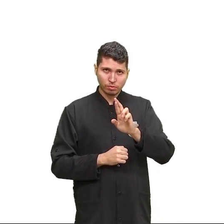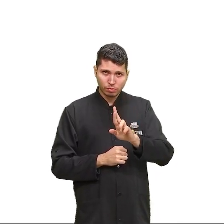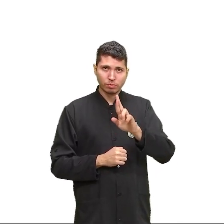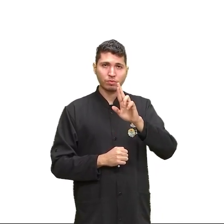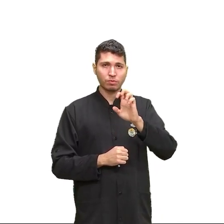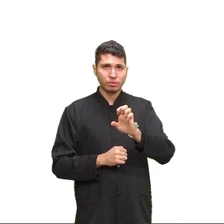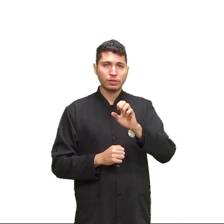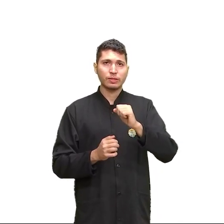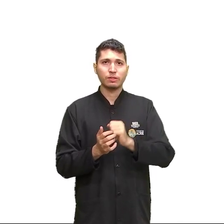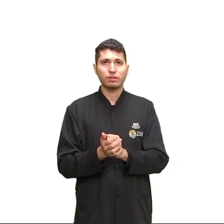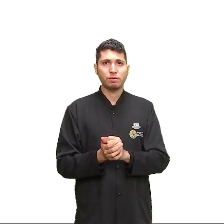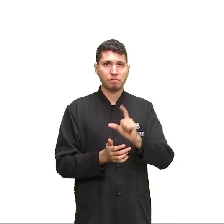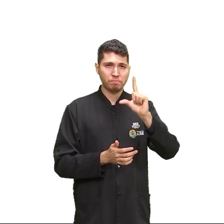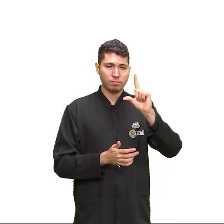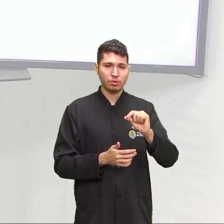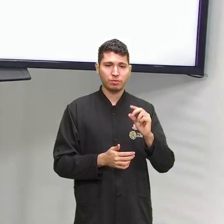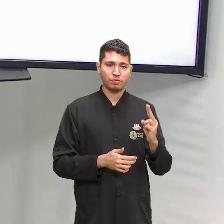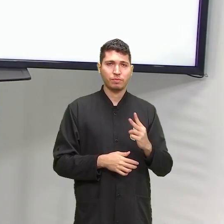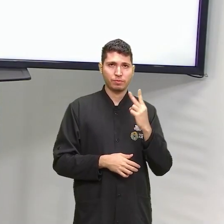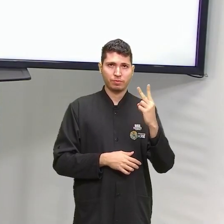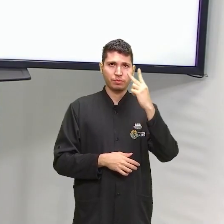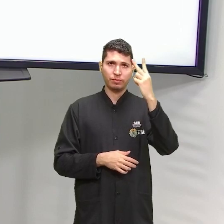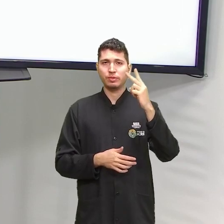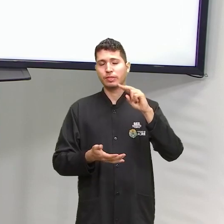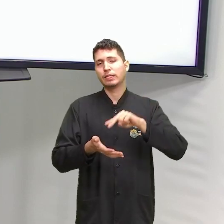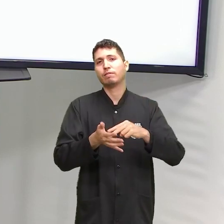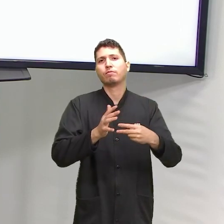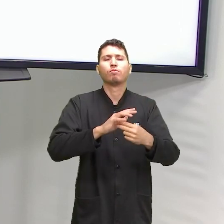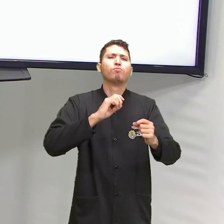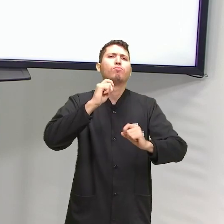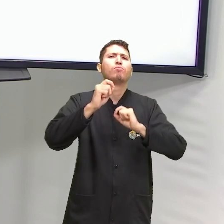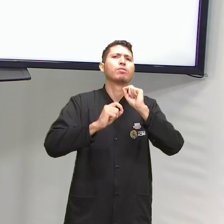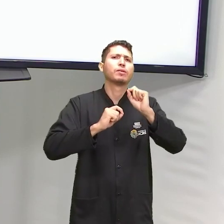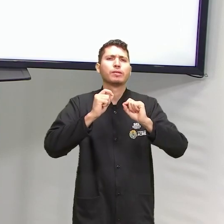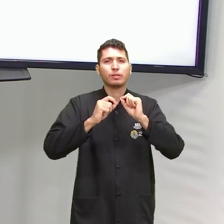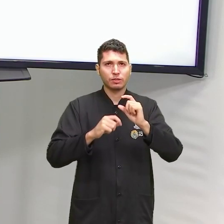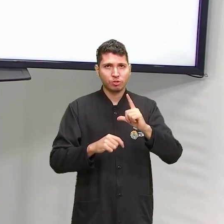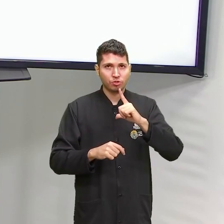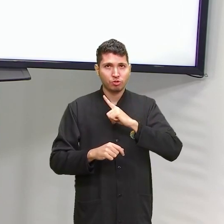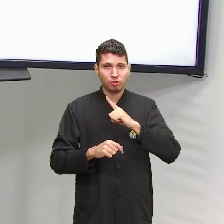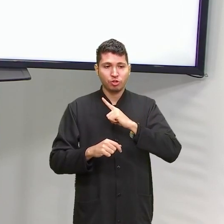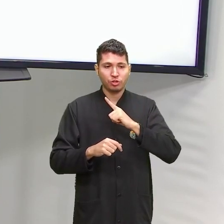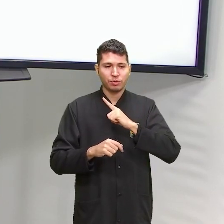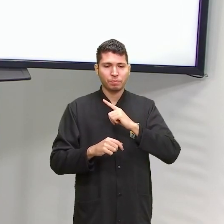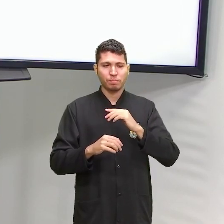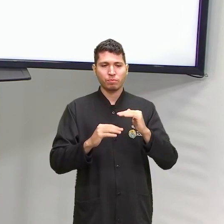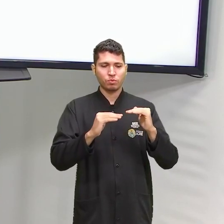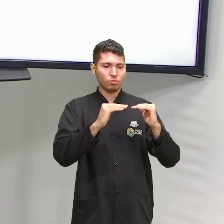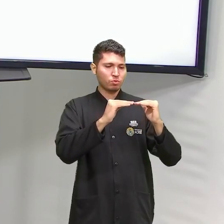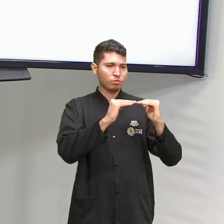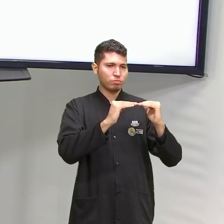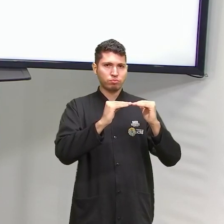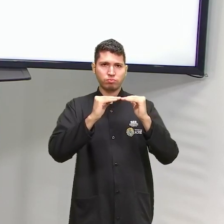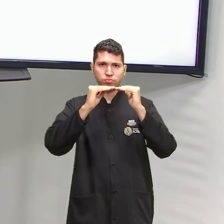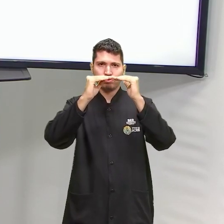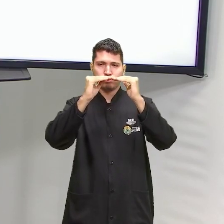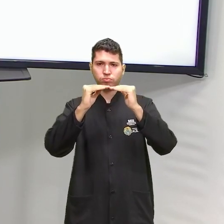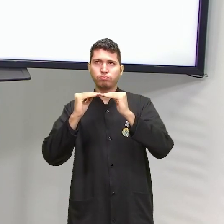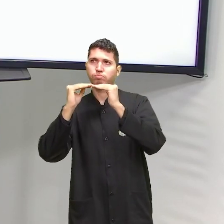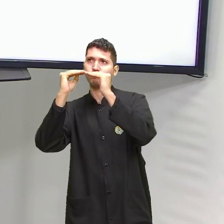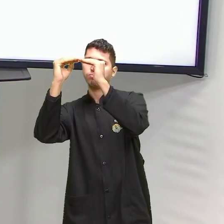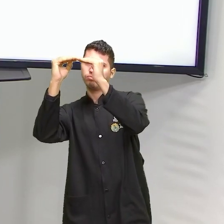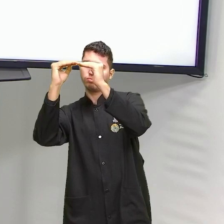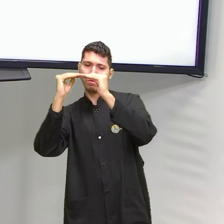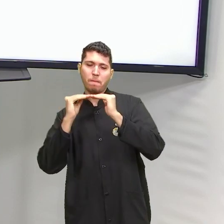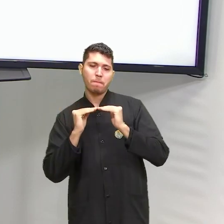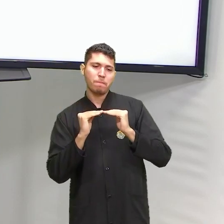dentro dessa sociedade. E o que é que isso quer dizer? Que existia uma hierarquia. Então, se a tarefa era repugnante, aquele